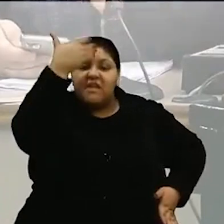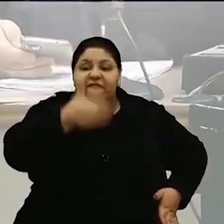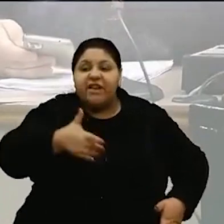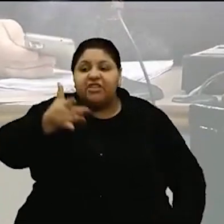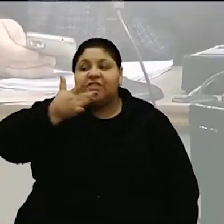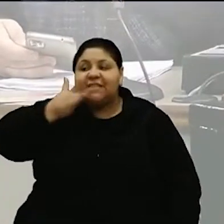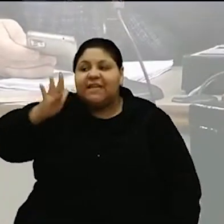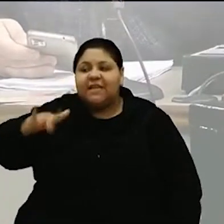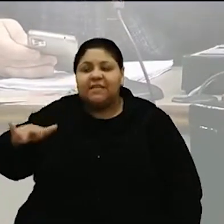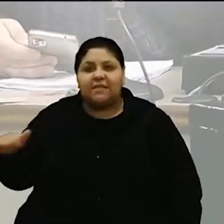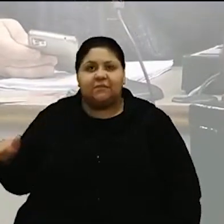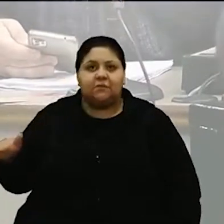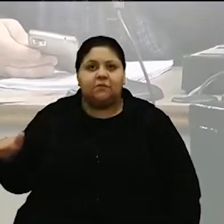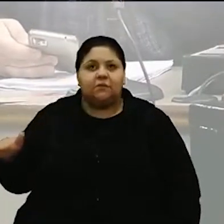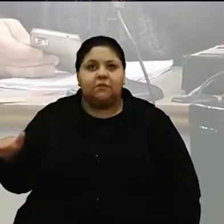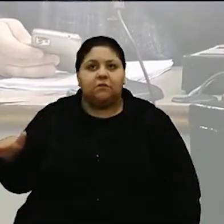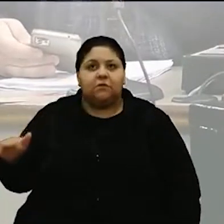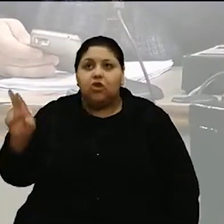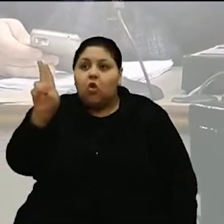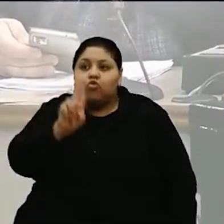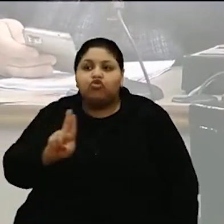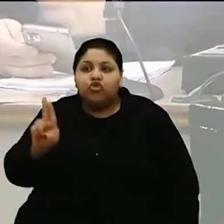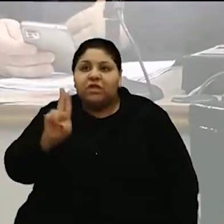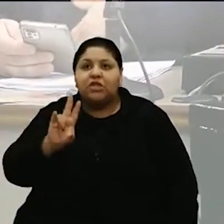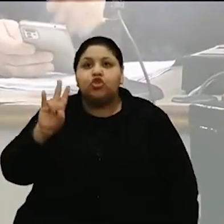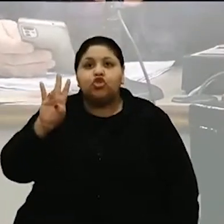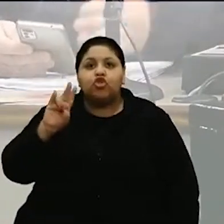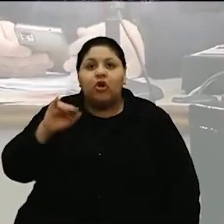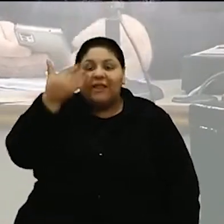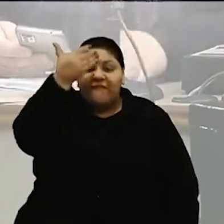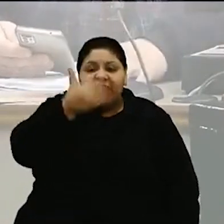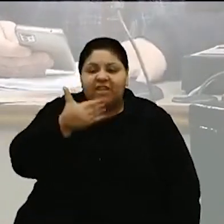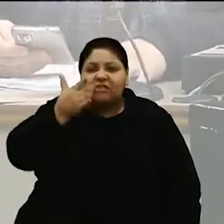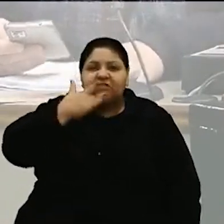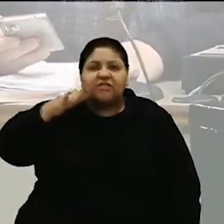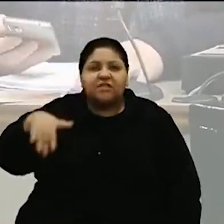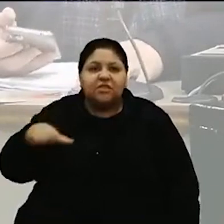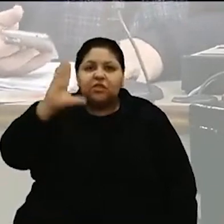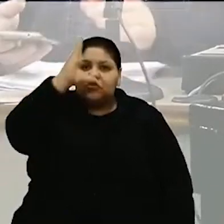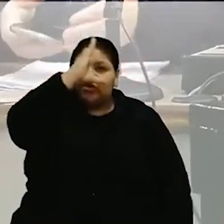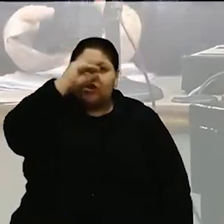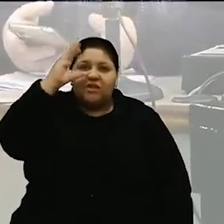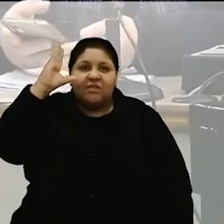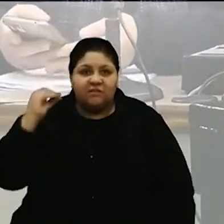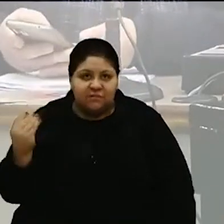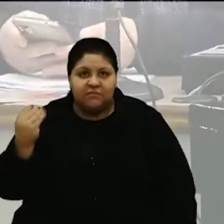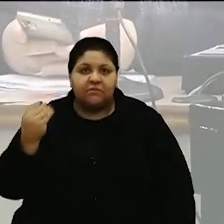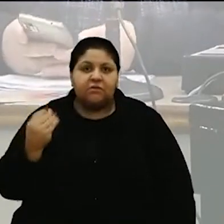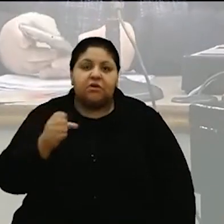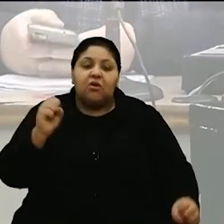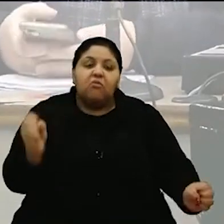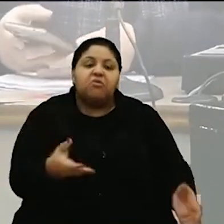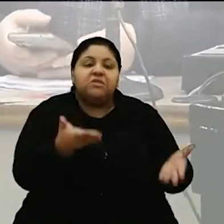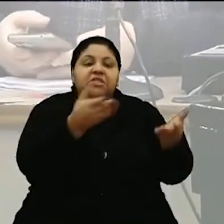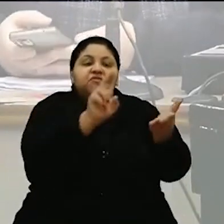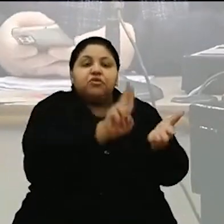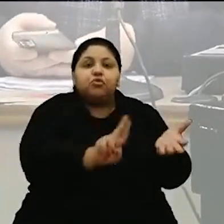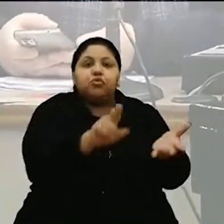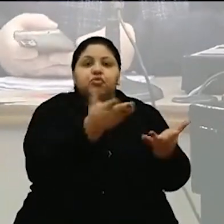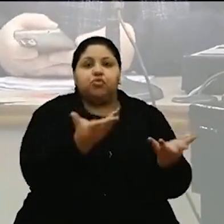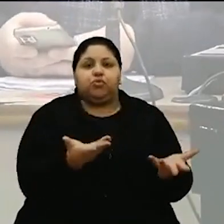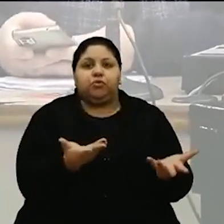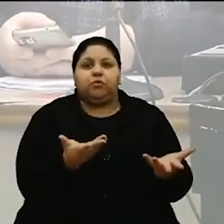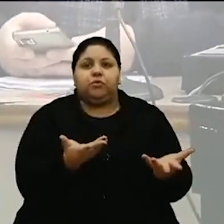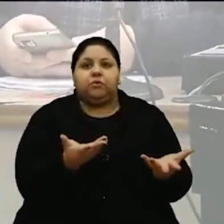crianças. Usando droga na frente das crianças, dos adolescentes, incentivando o uso